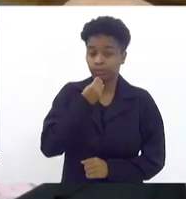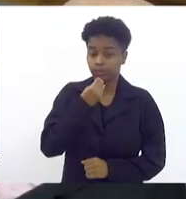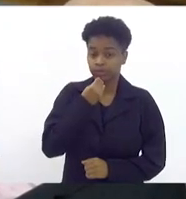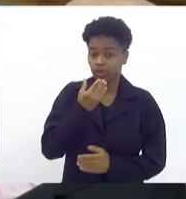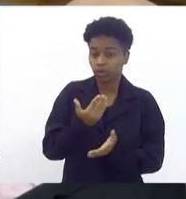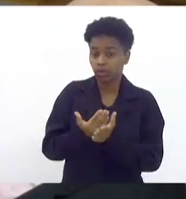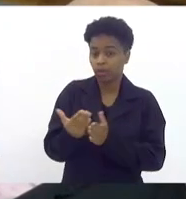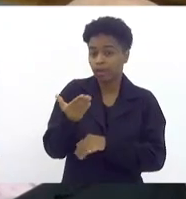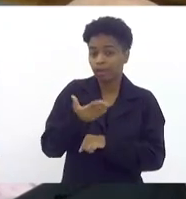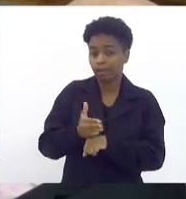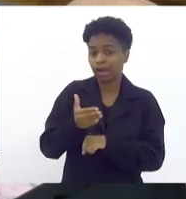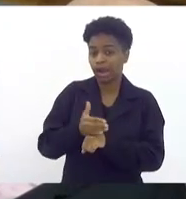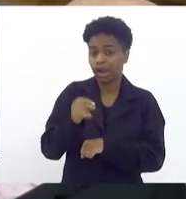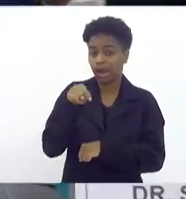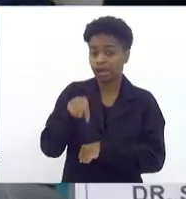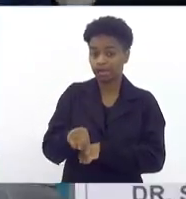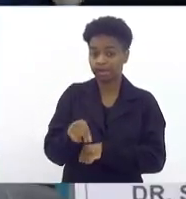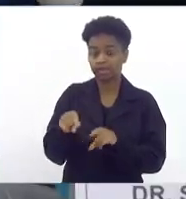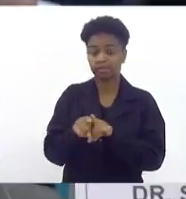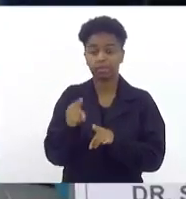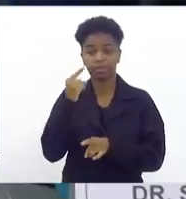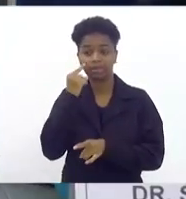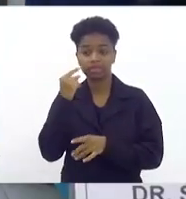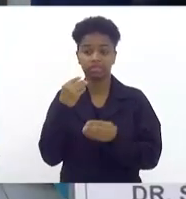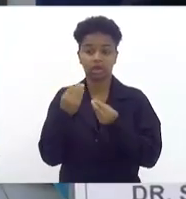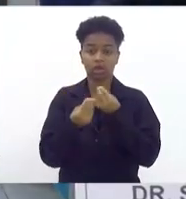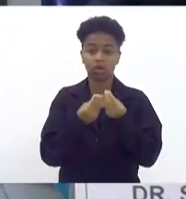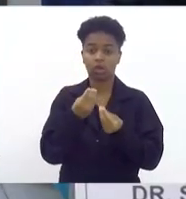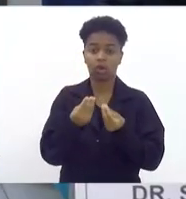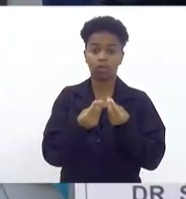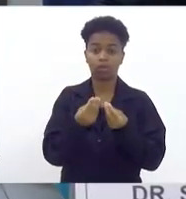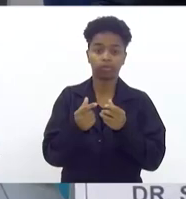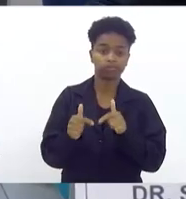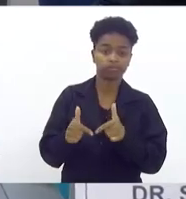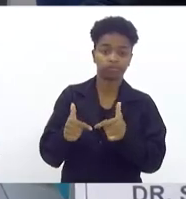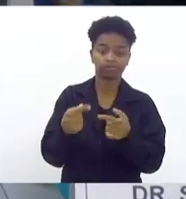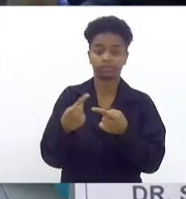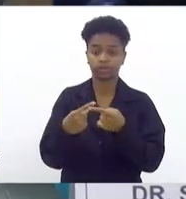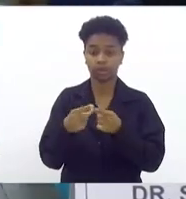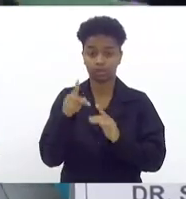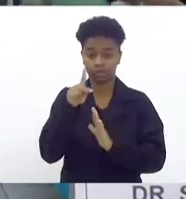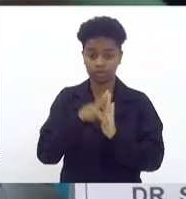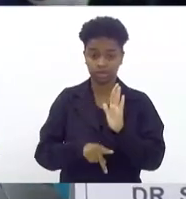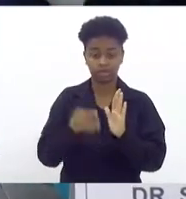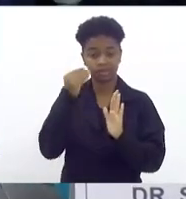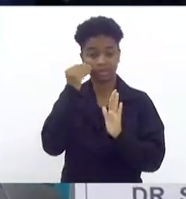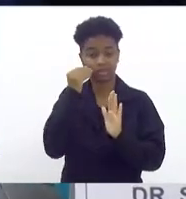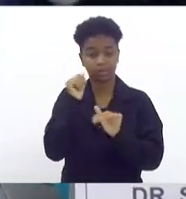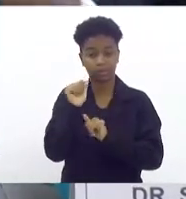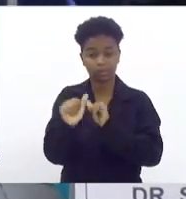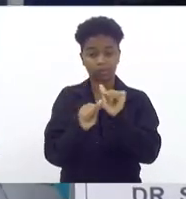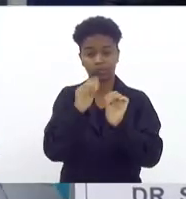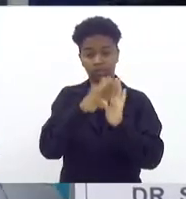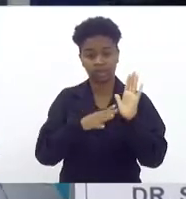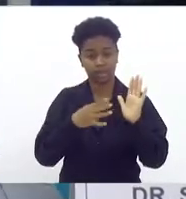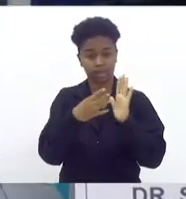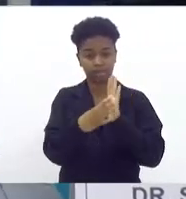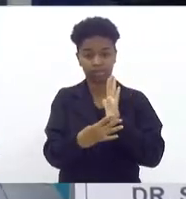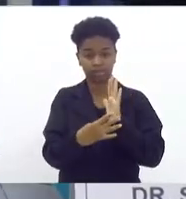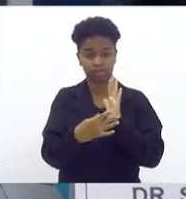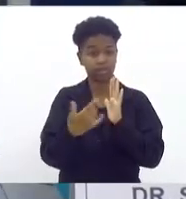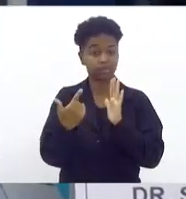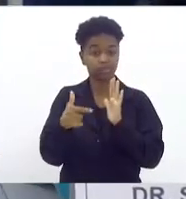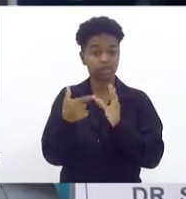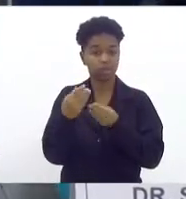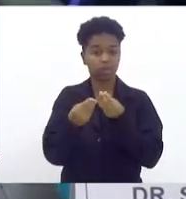prática aqui, pensar até em sumular isso, que esses projetos que visam alterar calendário, eles não têm um condão de